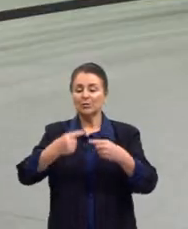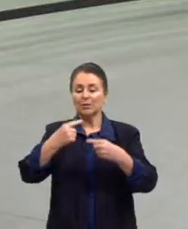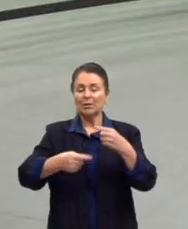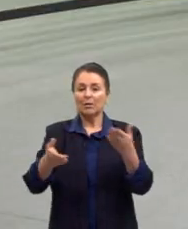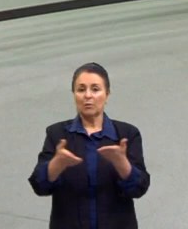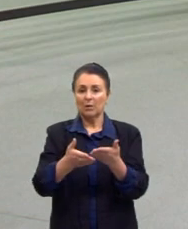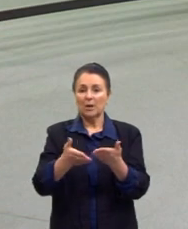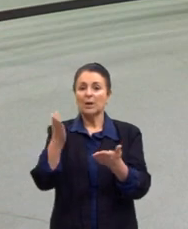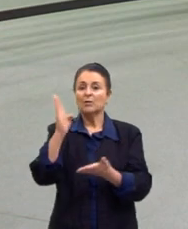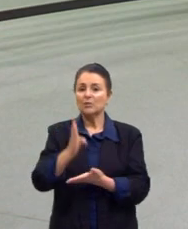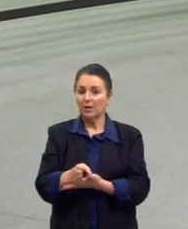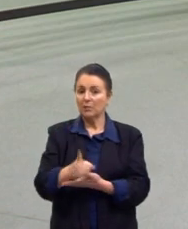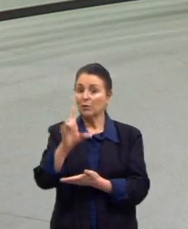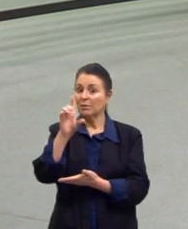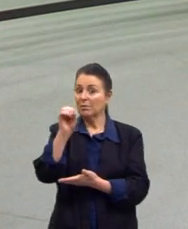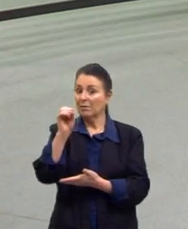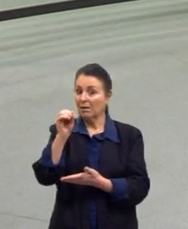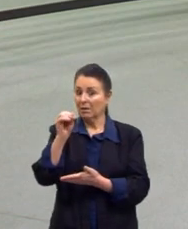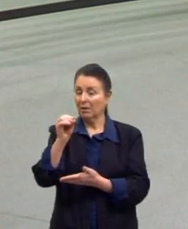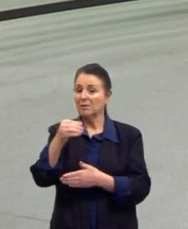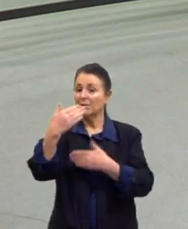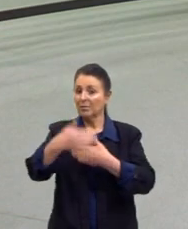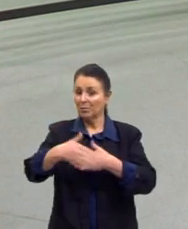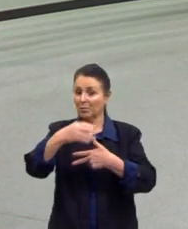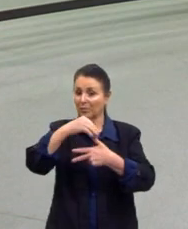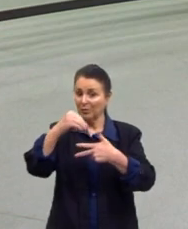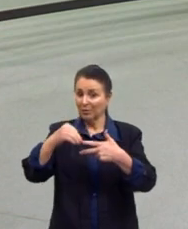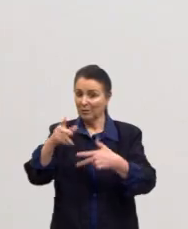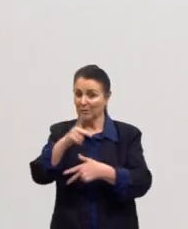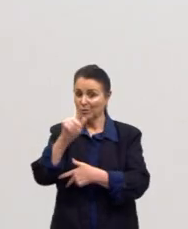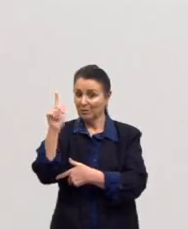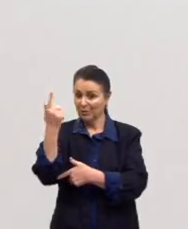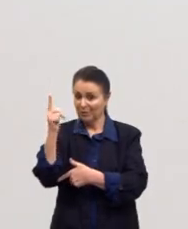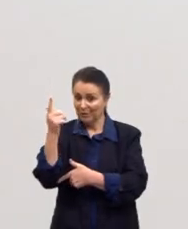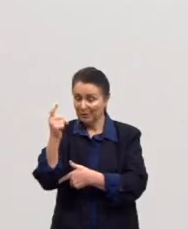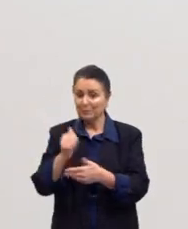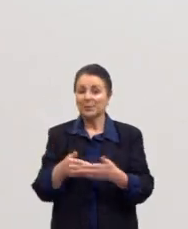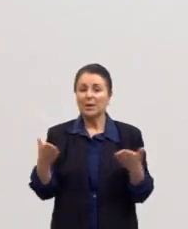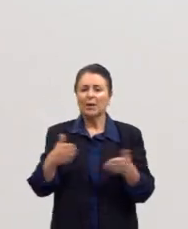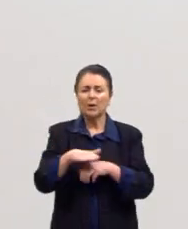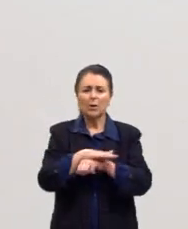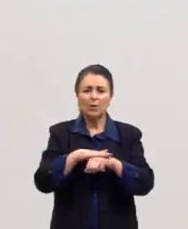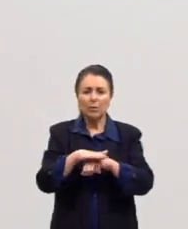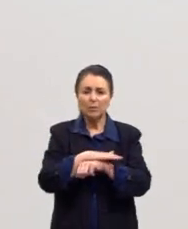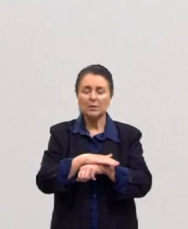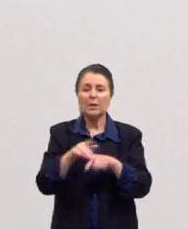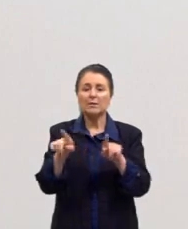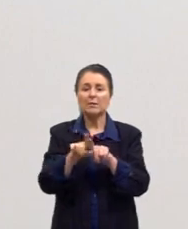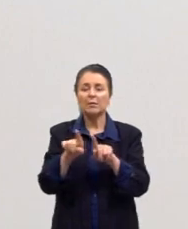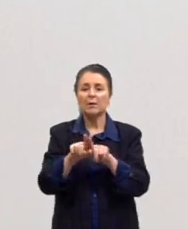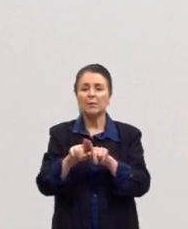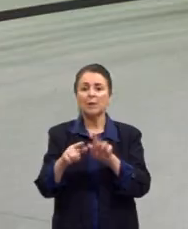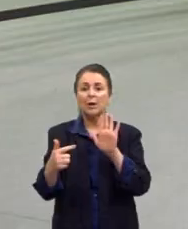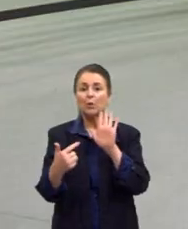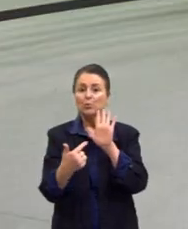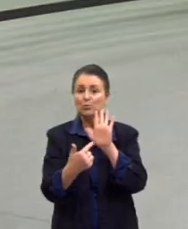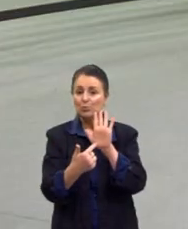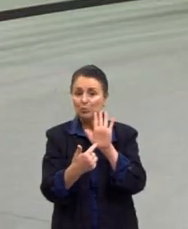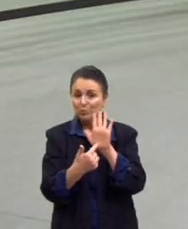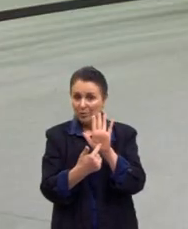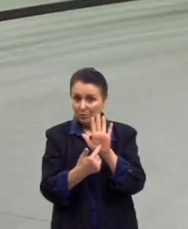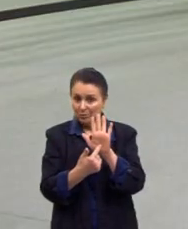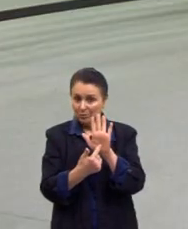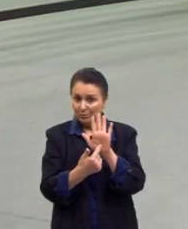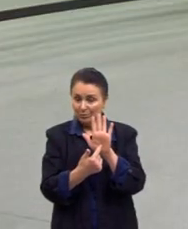já que tu tirou 10 no nosso teste aí a gente quer conversar um pouquinho aí sobre os nossos dialetos no português para nós